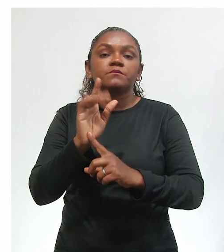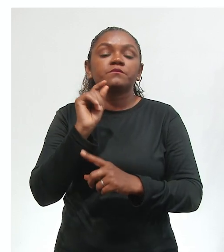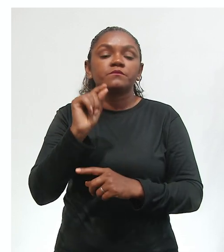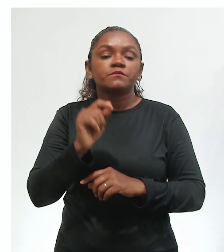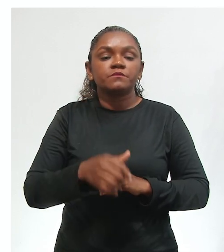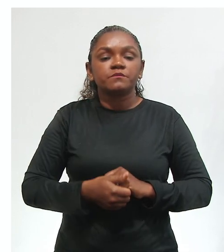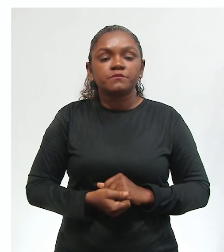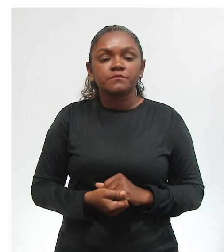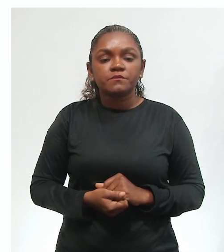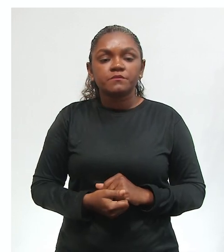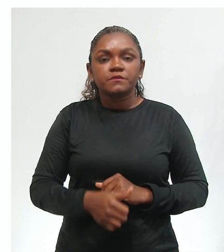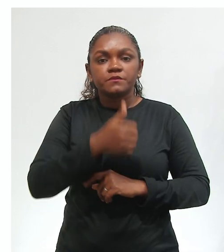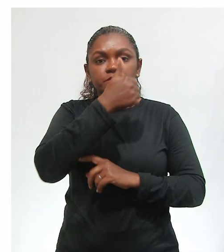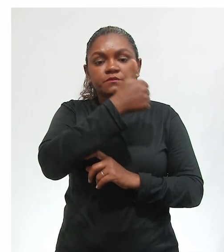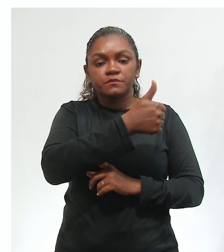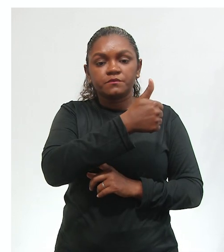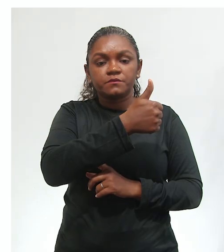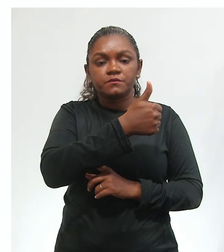a seguinte operação.